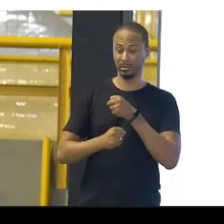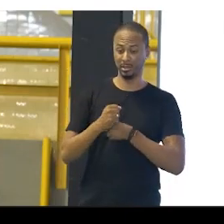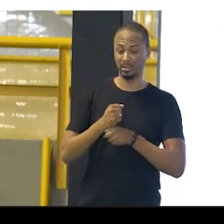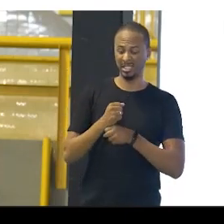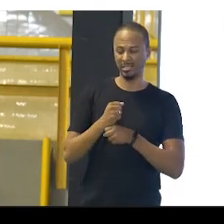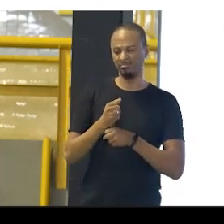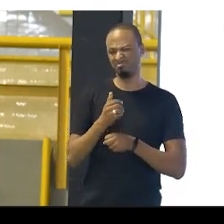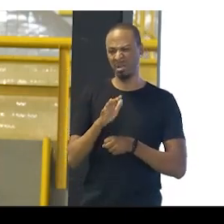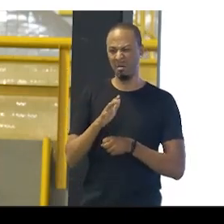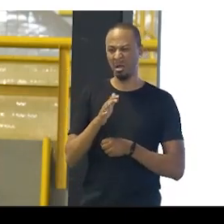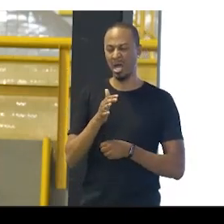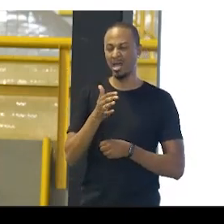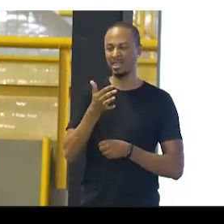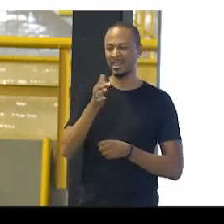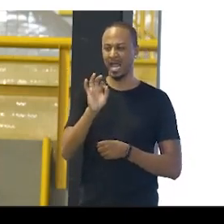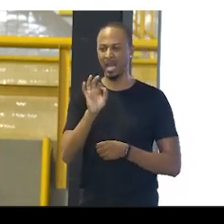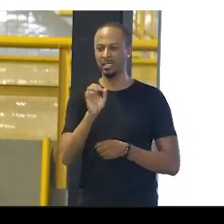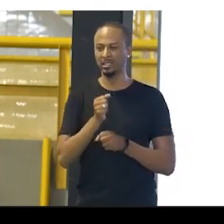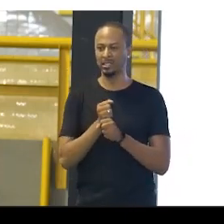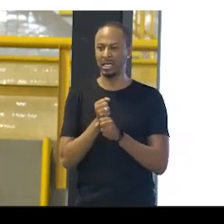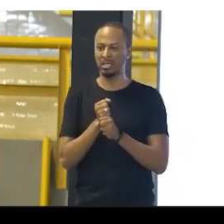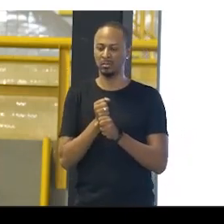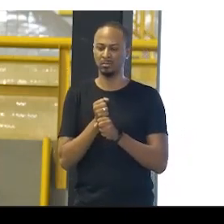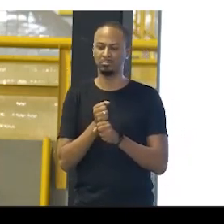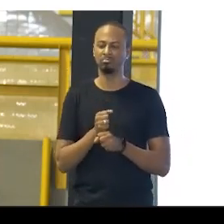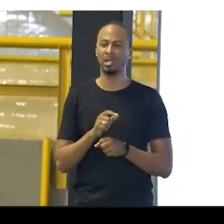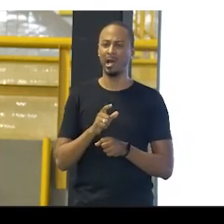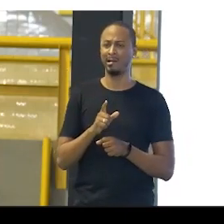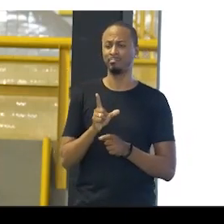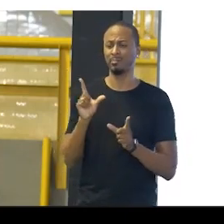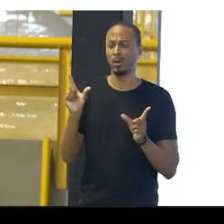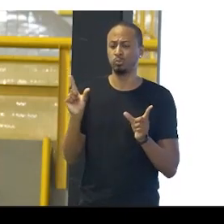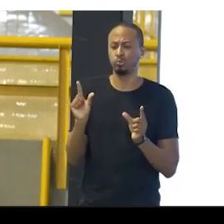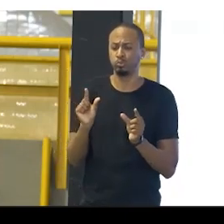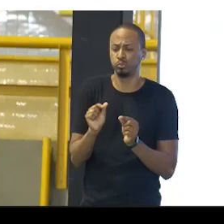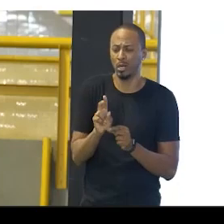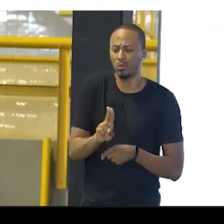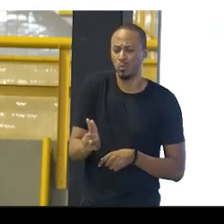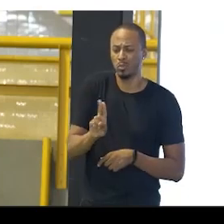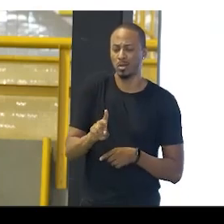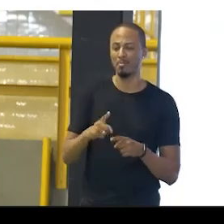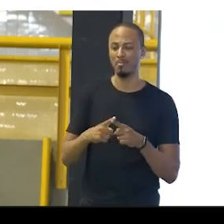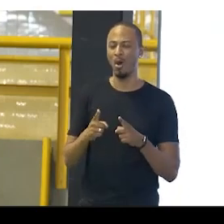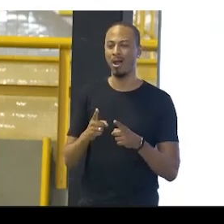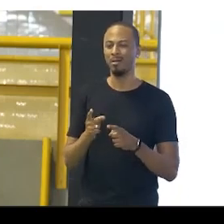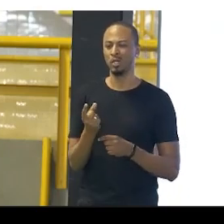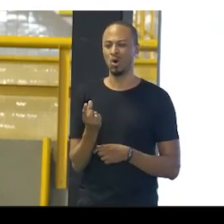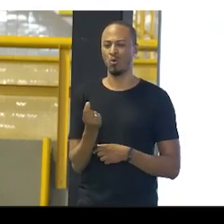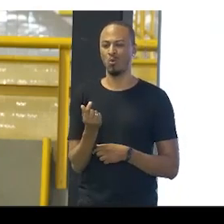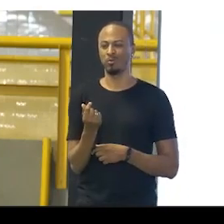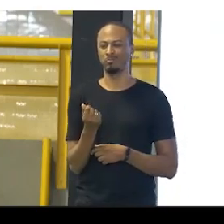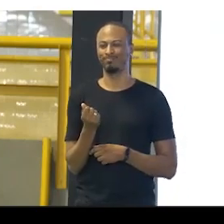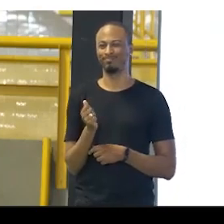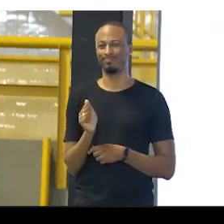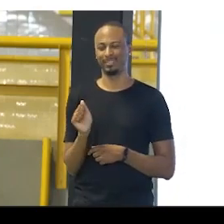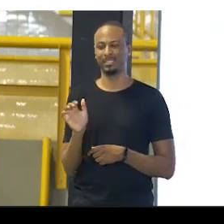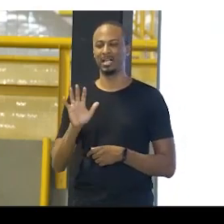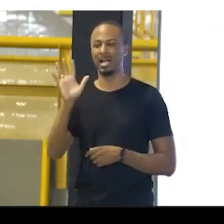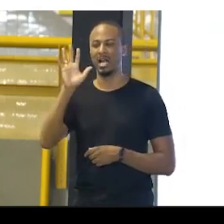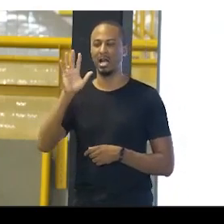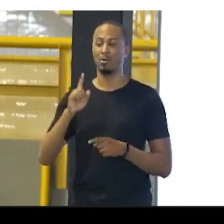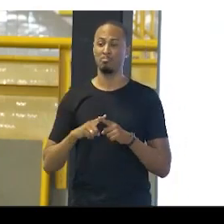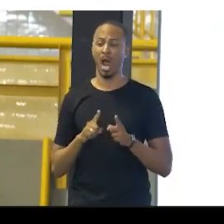utilizado. Tá? Por quê? Porque o custo de exploração era muito alto. Os Estados Unidos, que